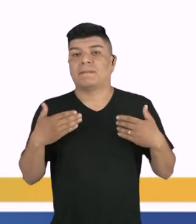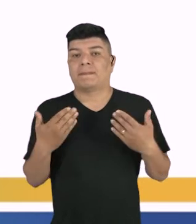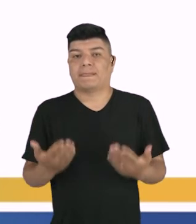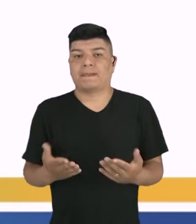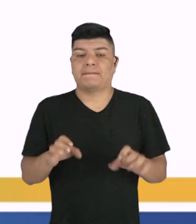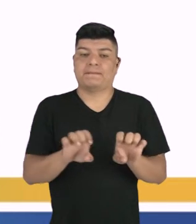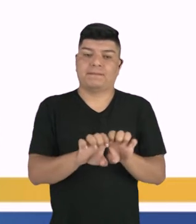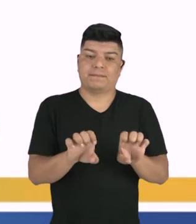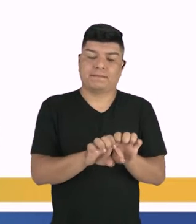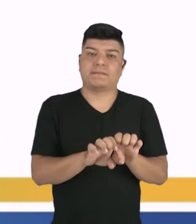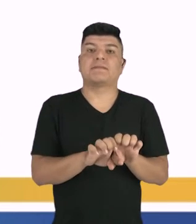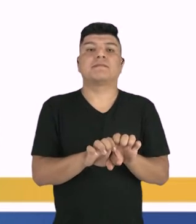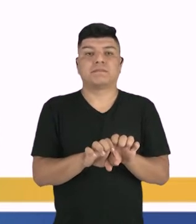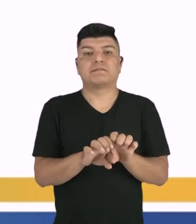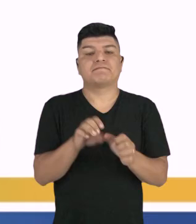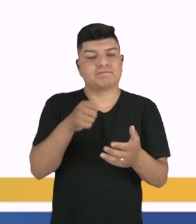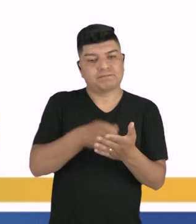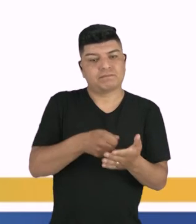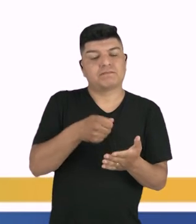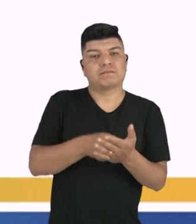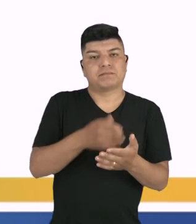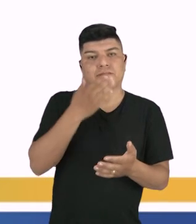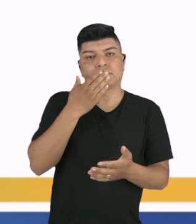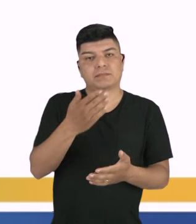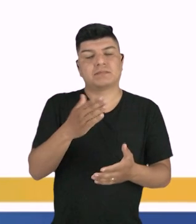a equação é exigida.